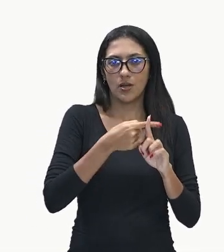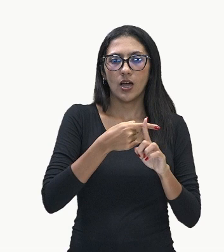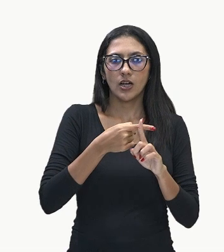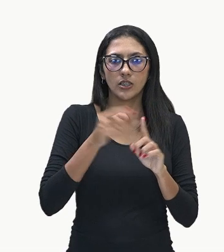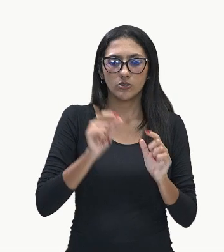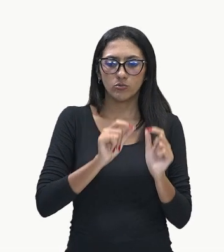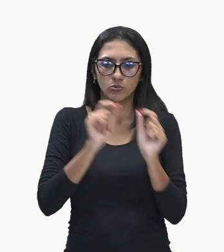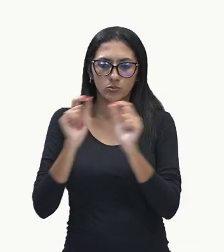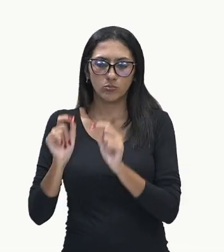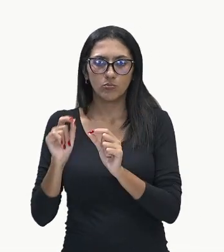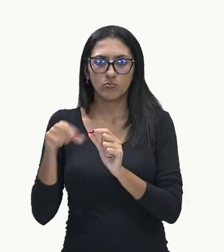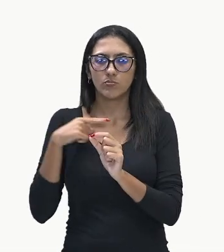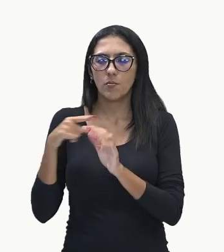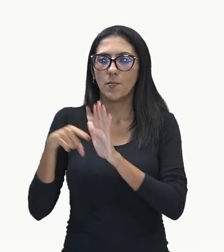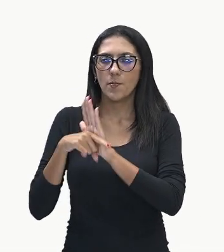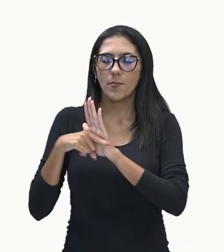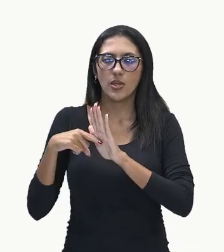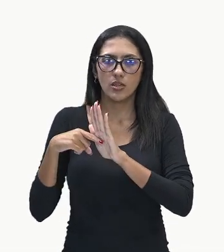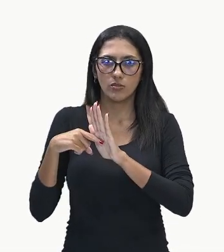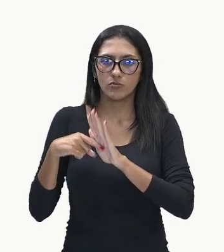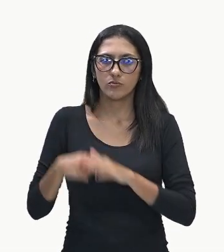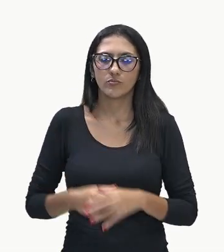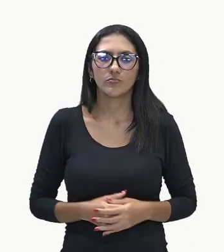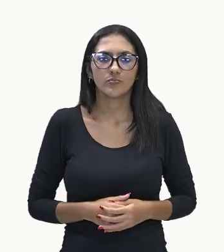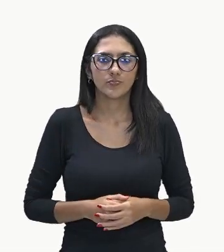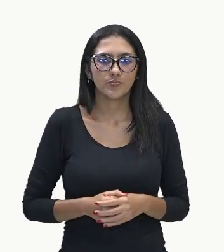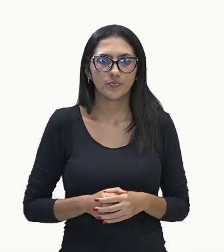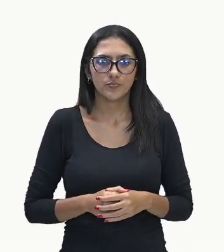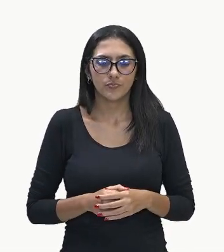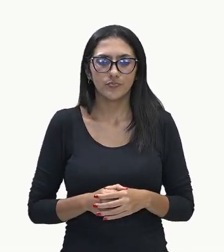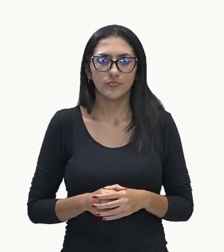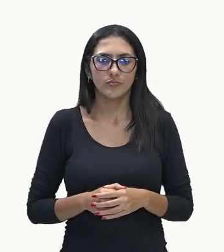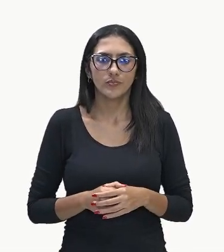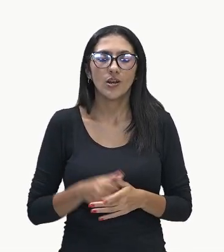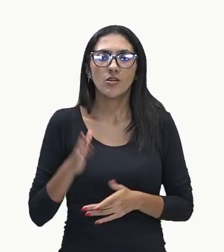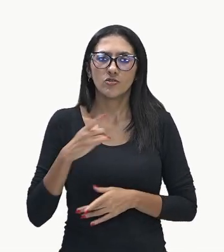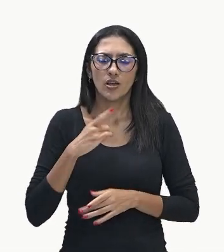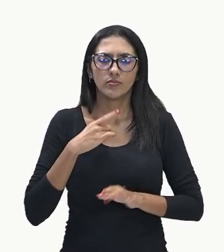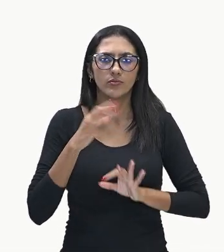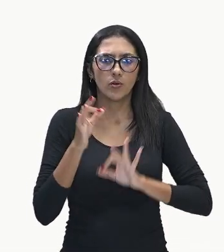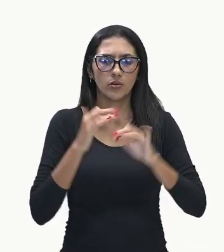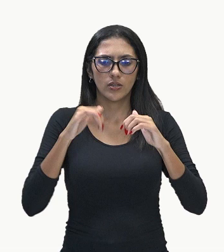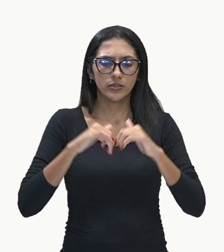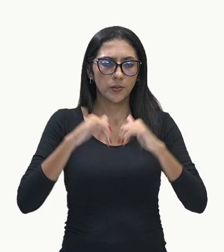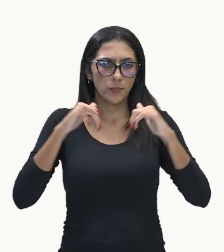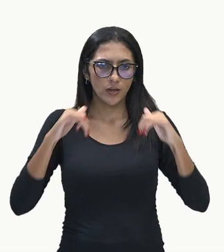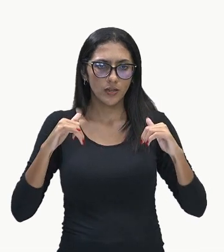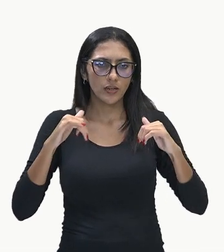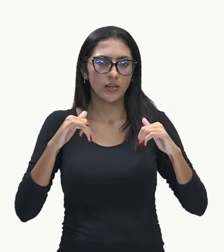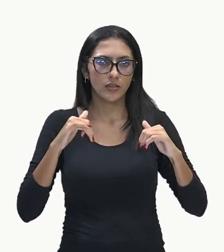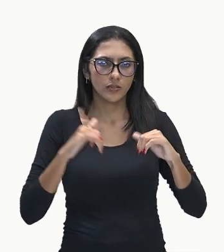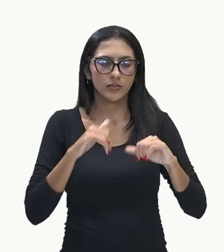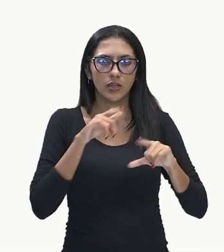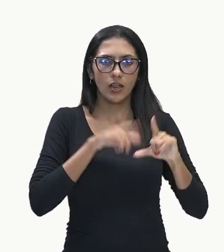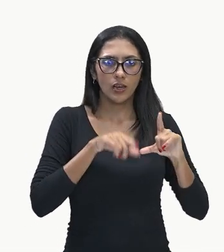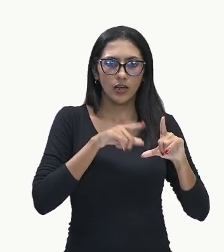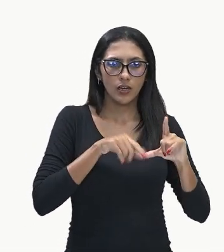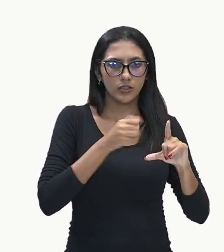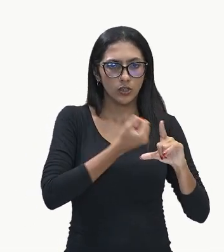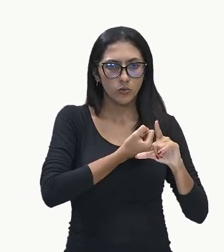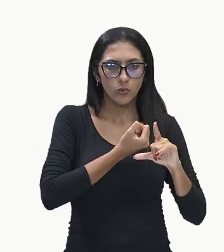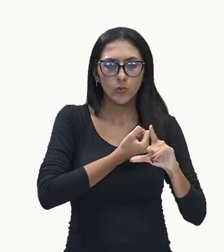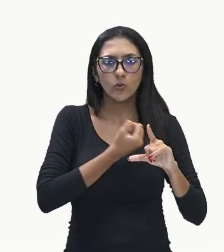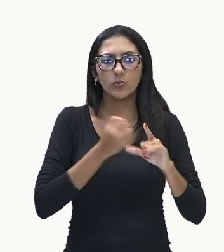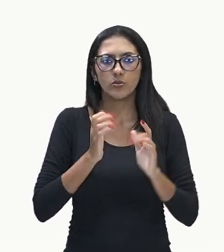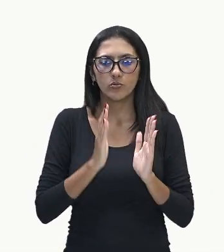Pronto, tranquilo. Já fiz aí, não é? Já reuni quem tem incógnita e quem não tem incógnita de